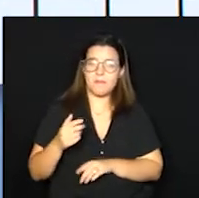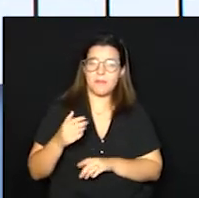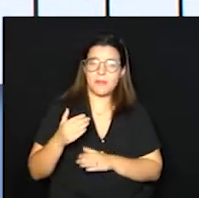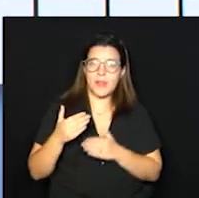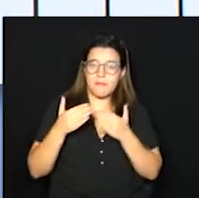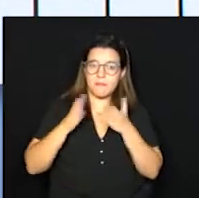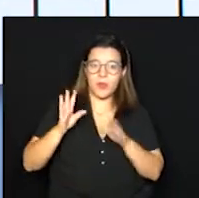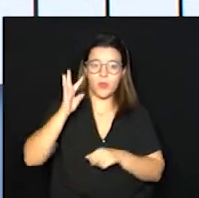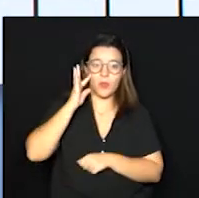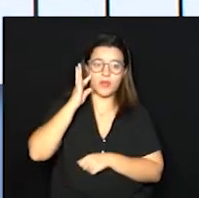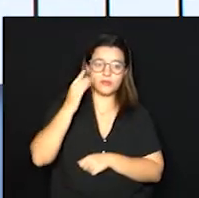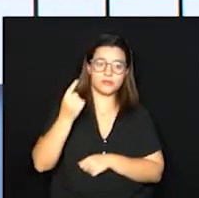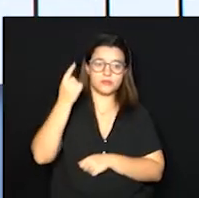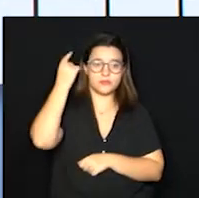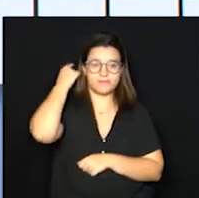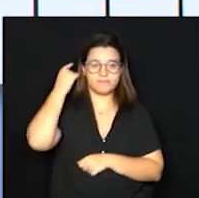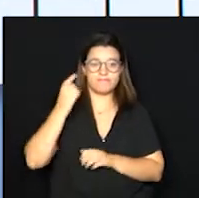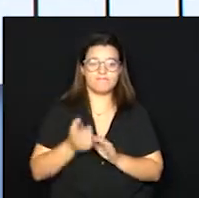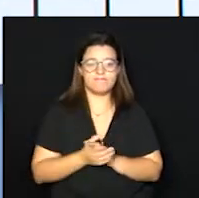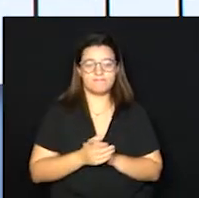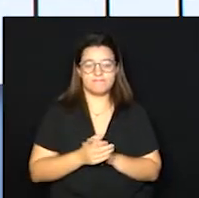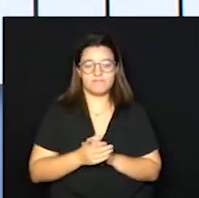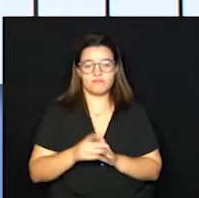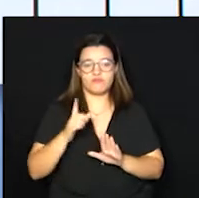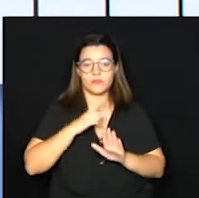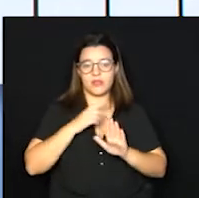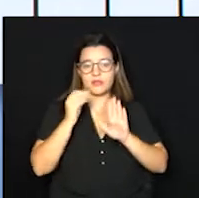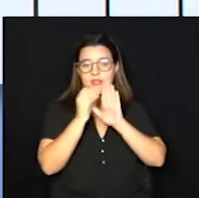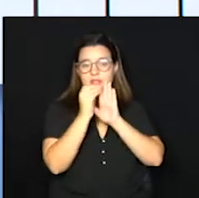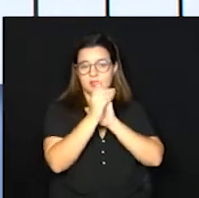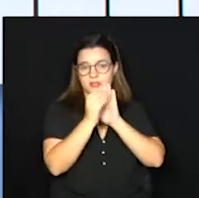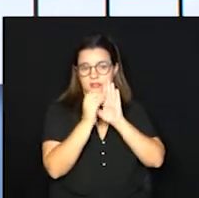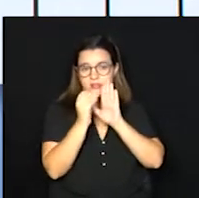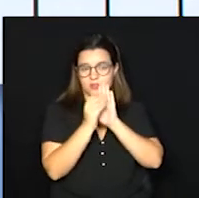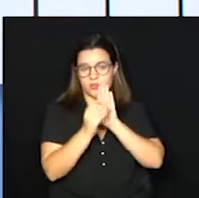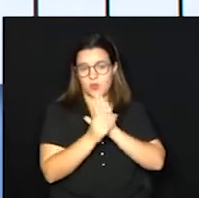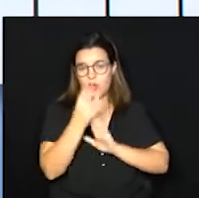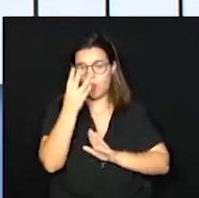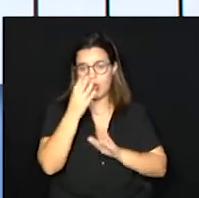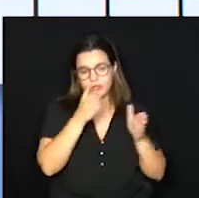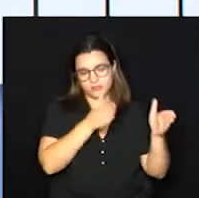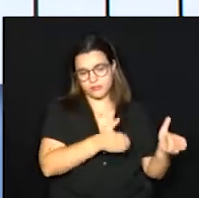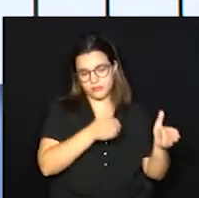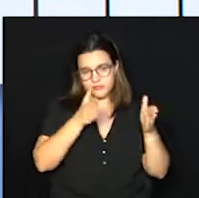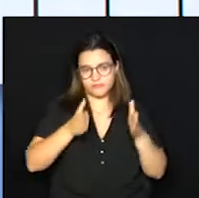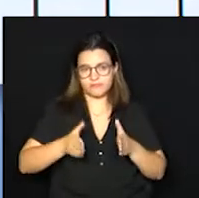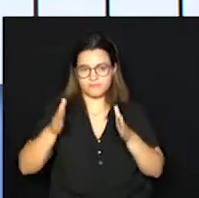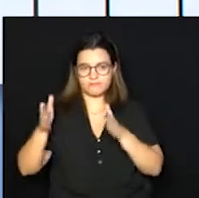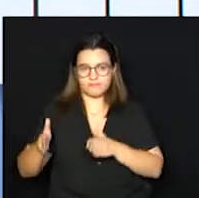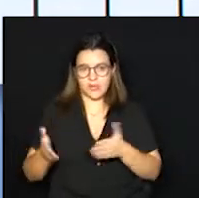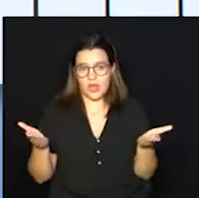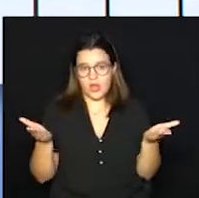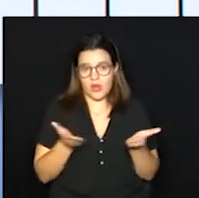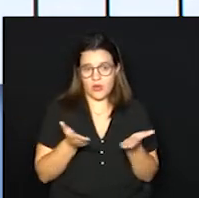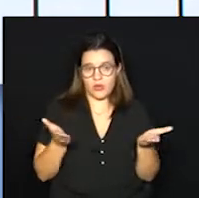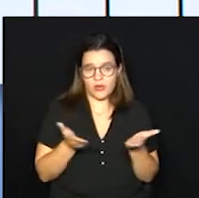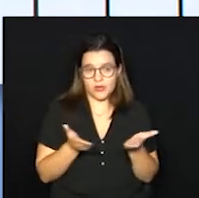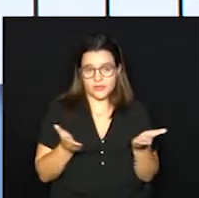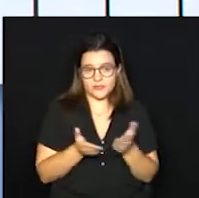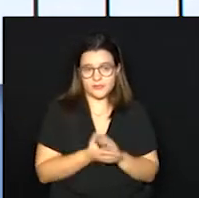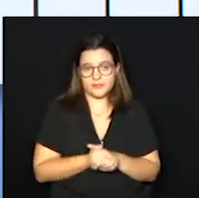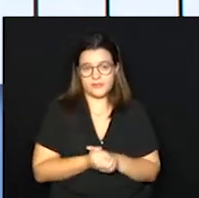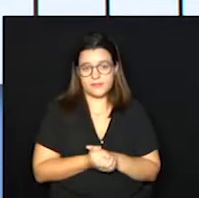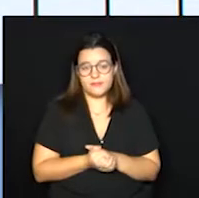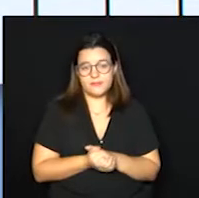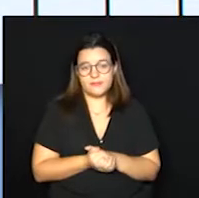quarta-feira. E o que a gente está tendo? Um calendário que em 4 fases. Nesse momento, em que fase que a gente está? A gente está na